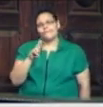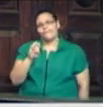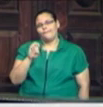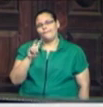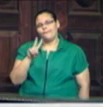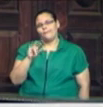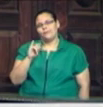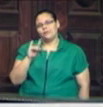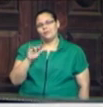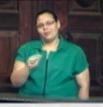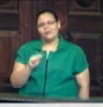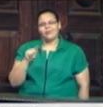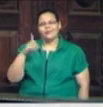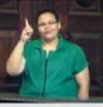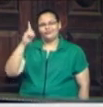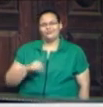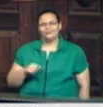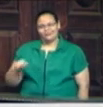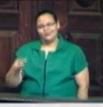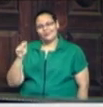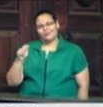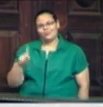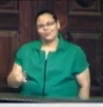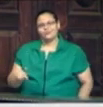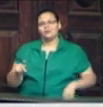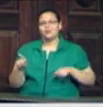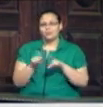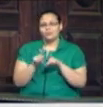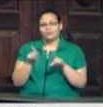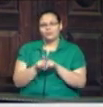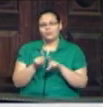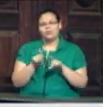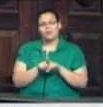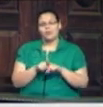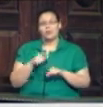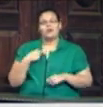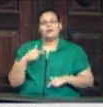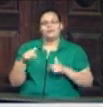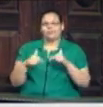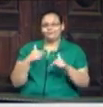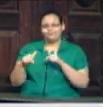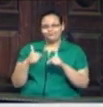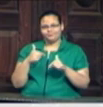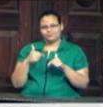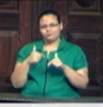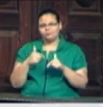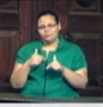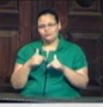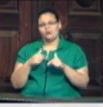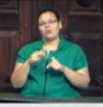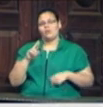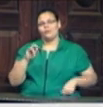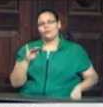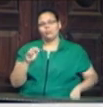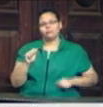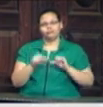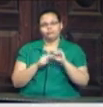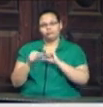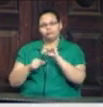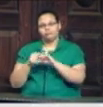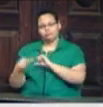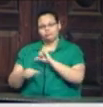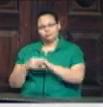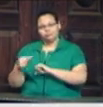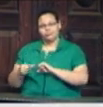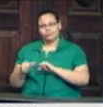dos aposentados e também a reforma trabalhista para que o acordado prevaleça sobre